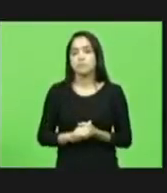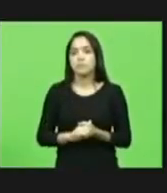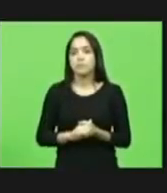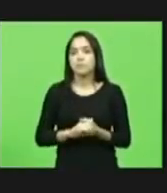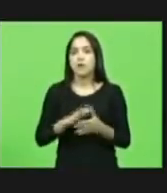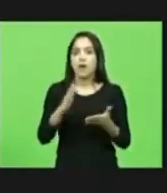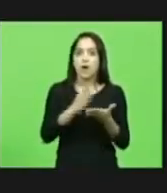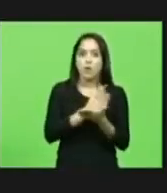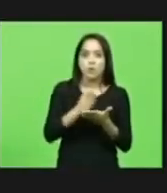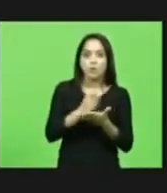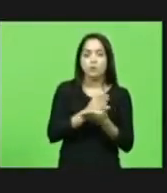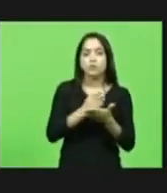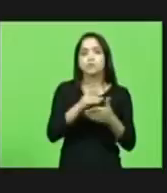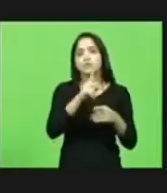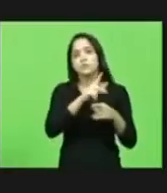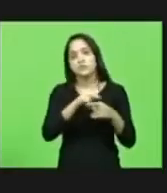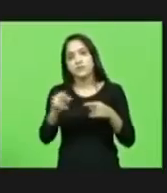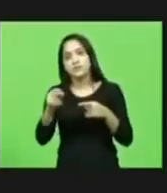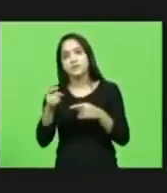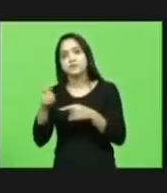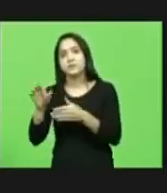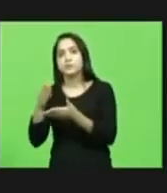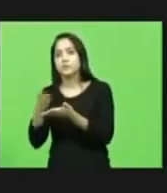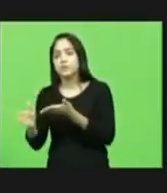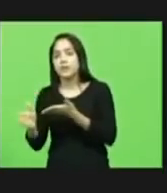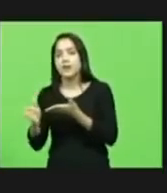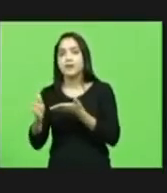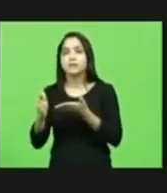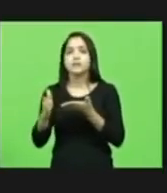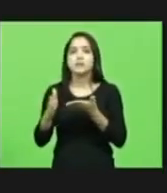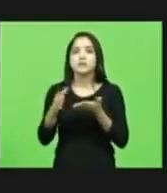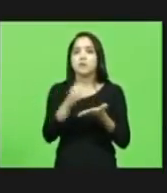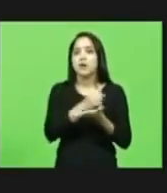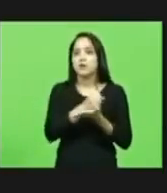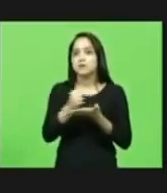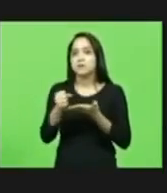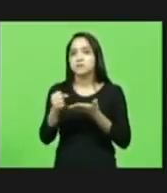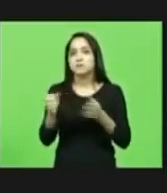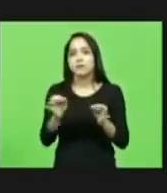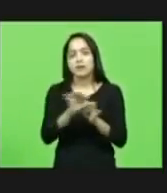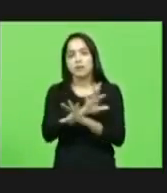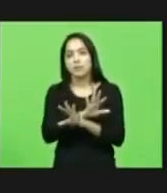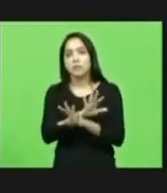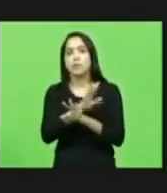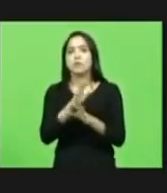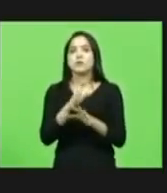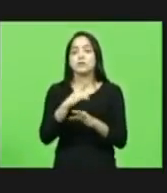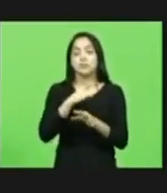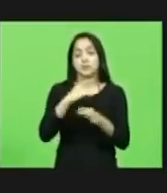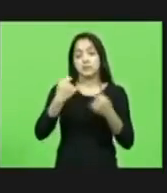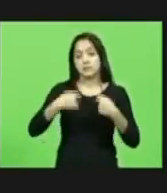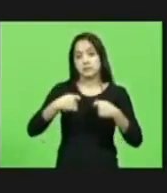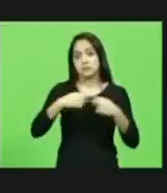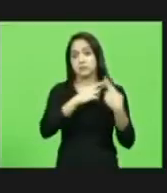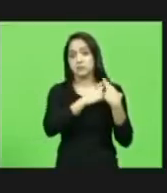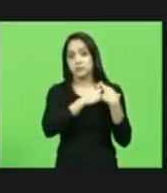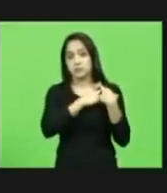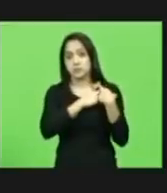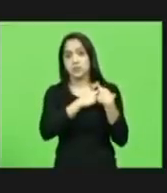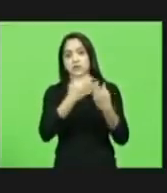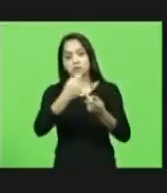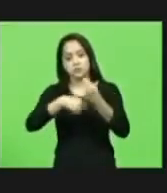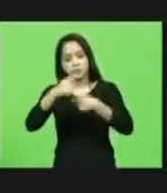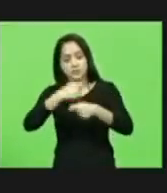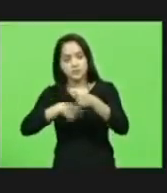poucos ganham, muitos perdem, mas passado o período eleitoral, quem ganha tem a responsabilidade de administrar, tem que sentar na